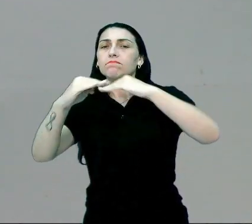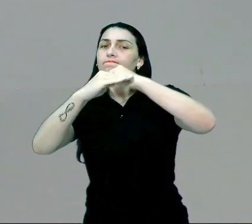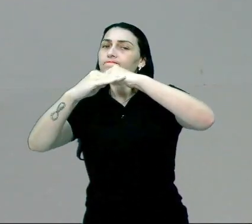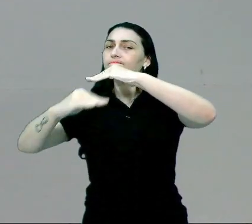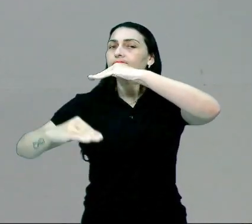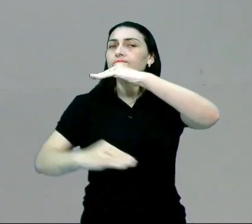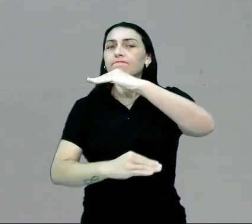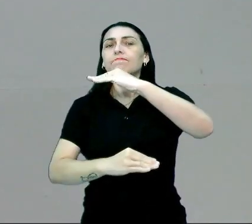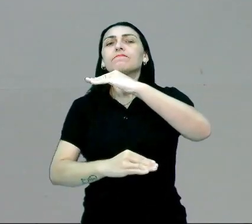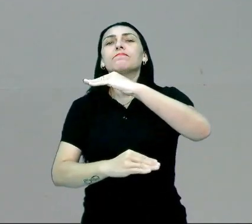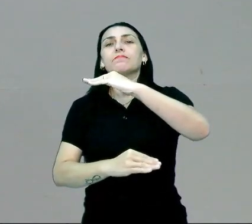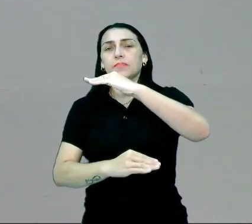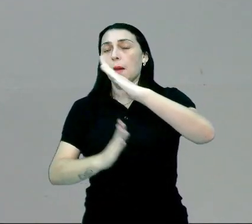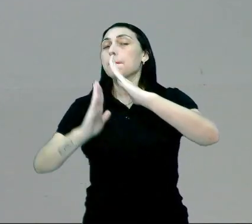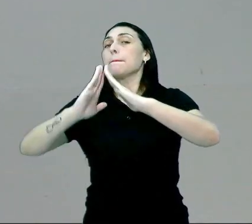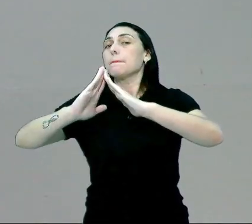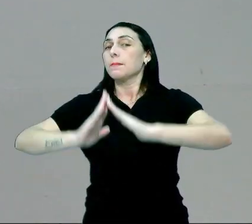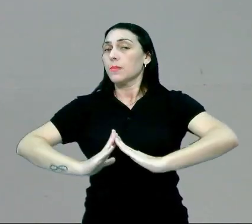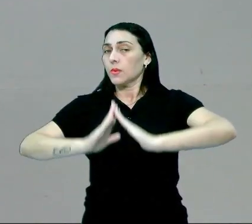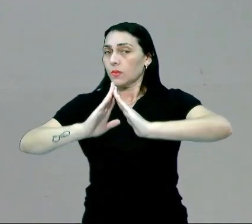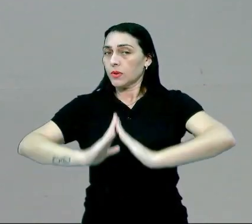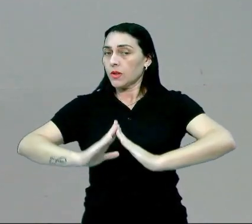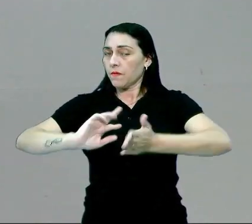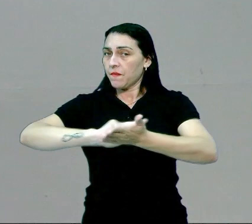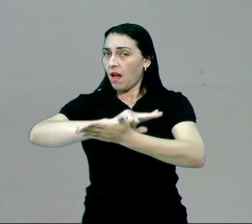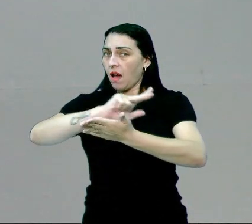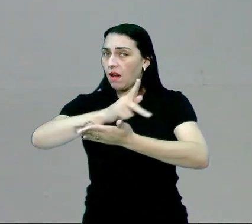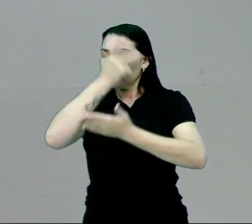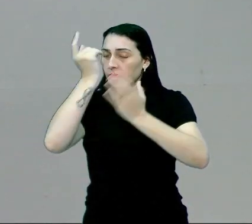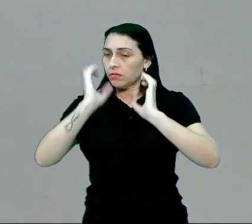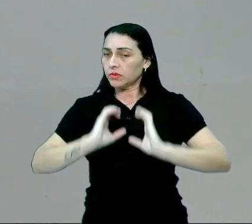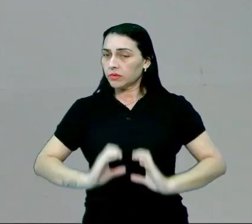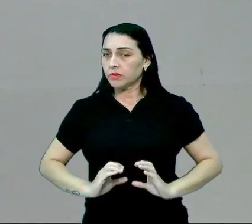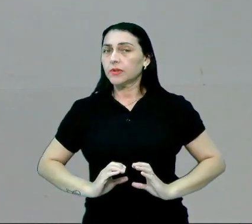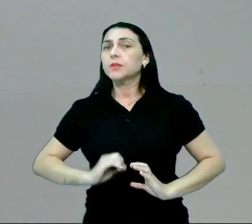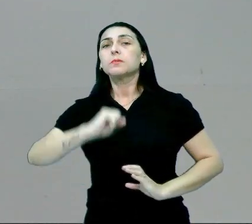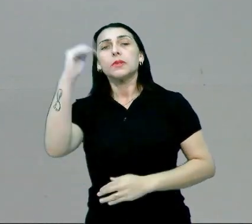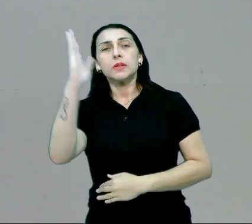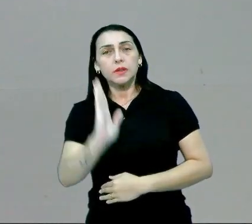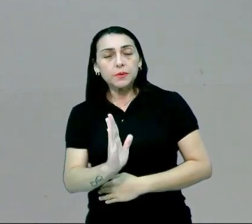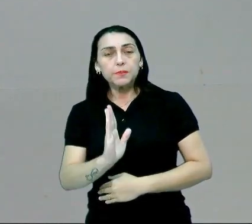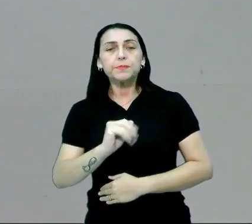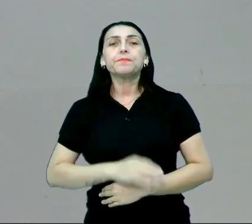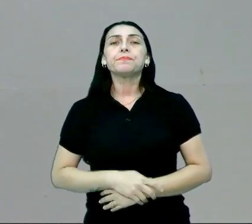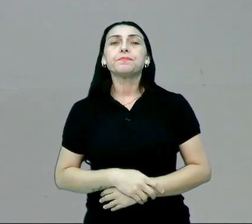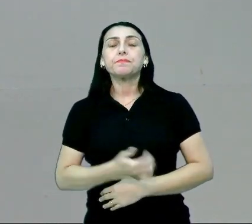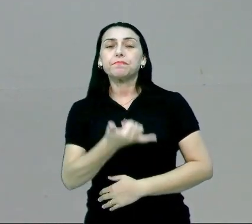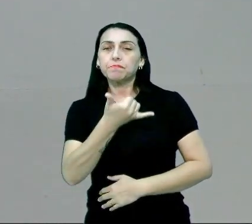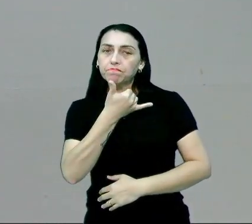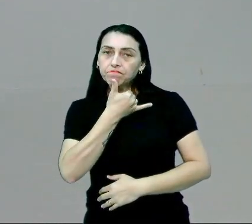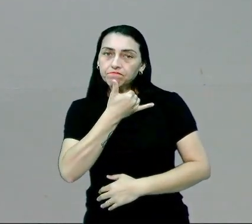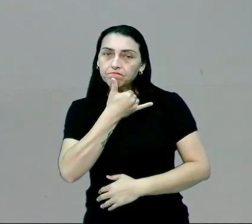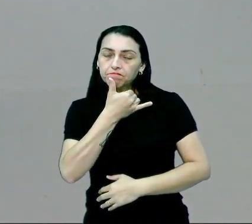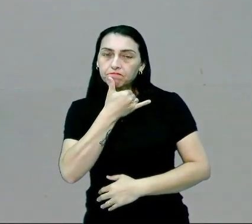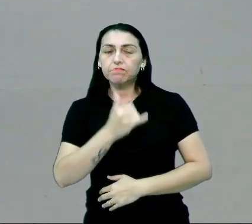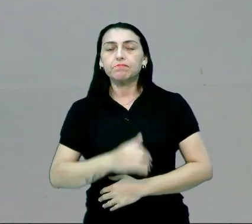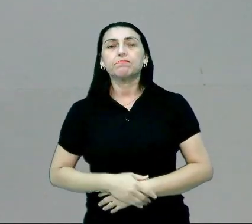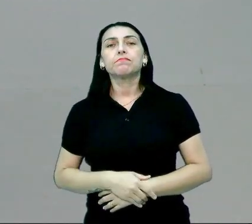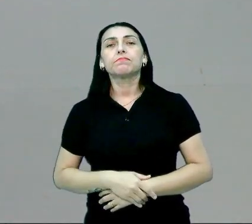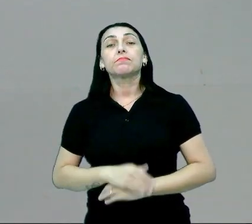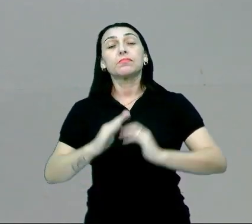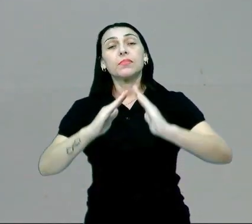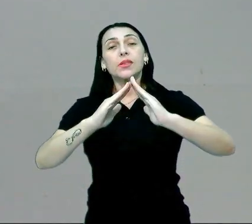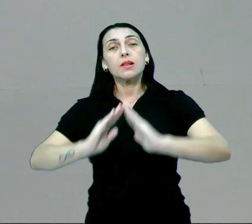desigualdade no que diz respeito à moradia de muitos cidadãos brasileiros. Infelizmente,